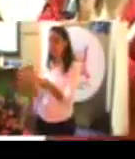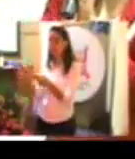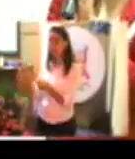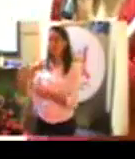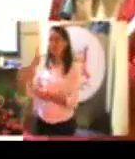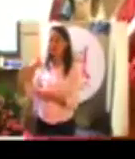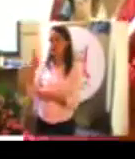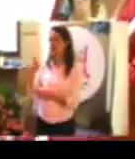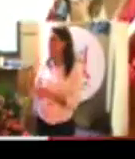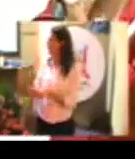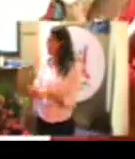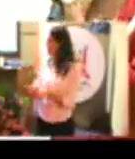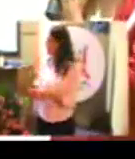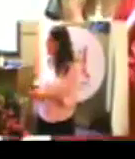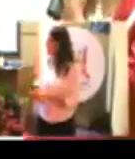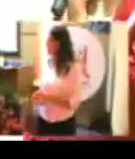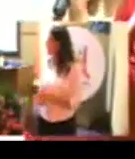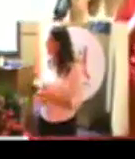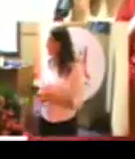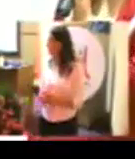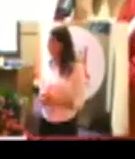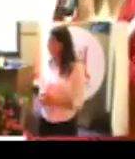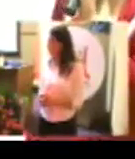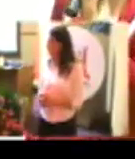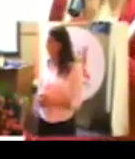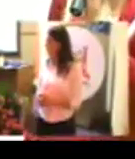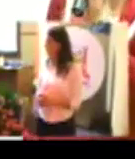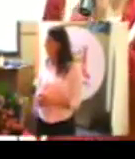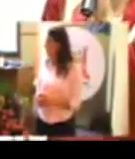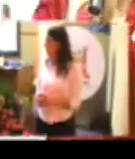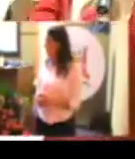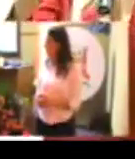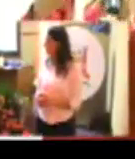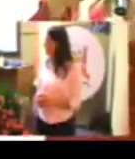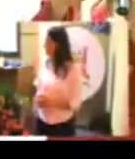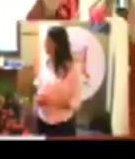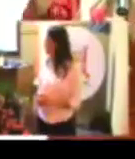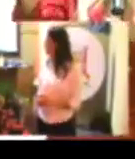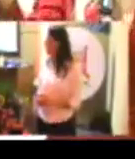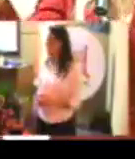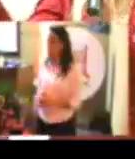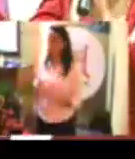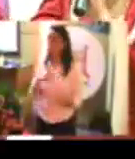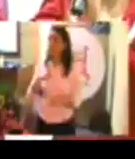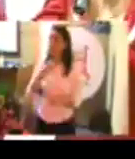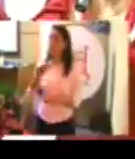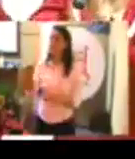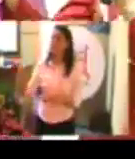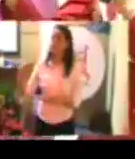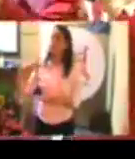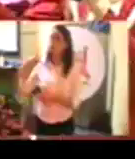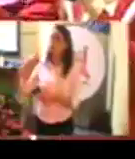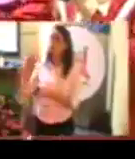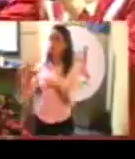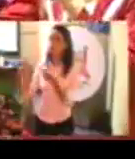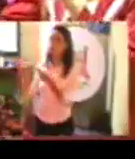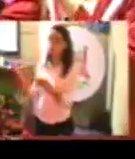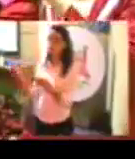mas ele pegou um mês de licença, mas com certeza foi um grande parceiro do projeto. Eu não sei se tem mais algum vereador ainda